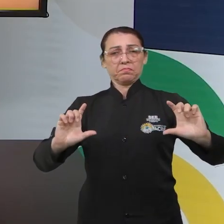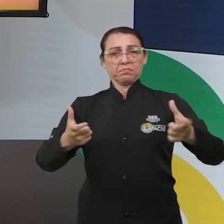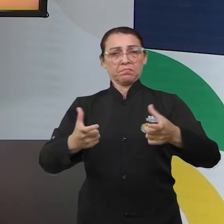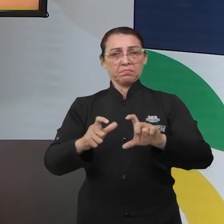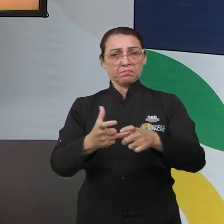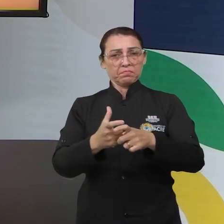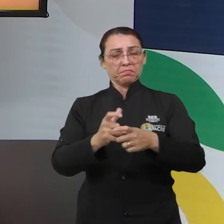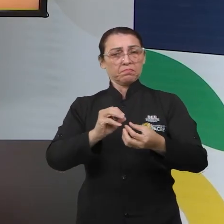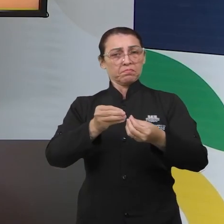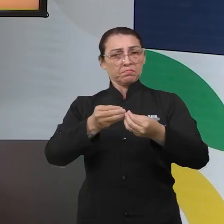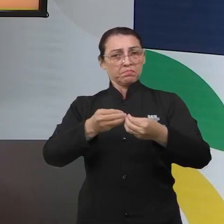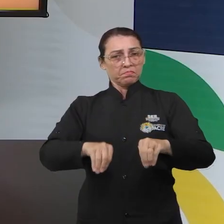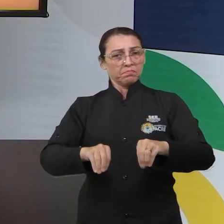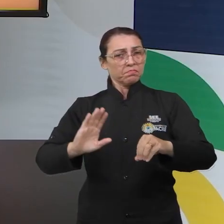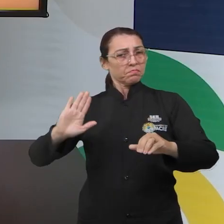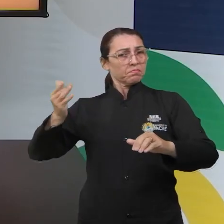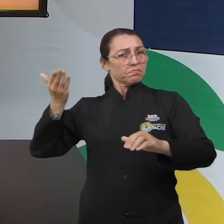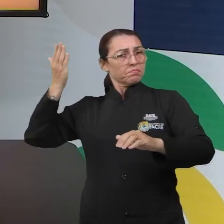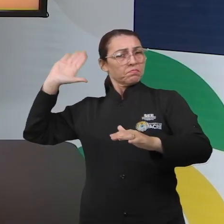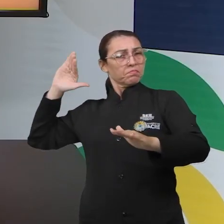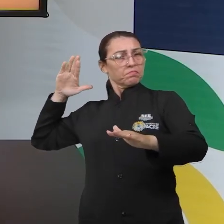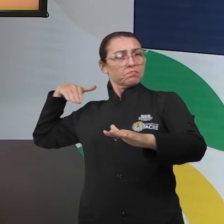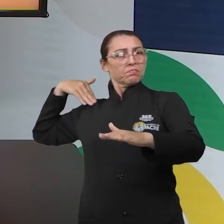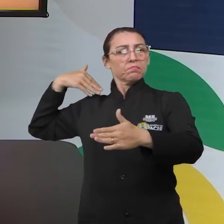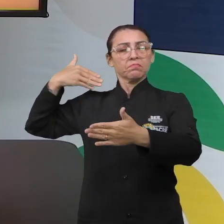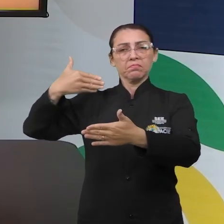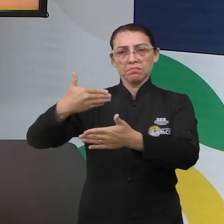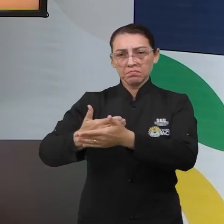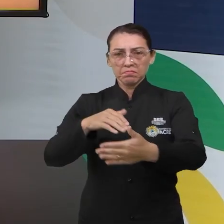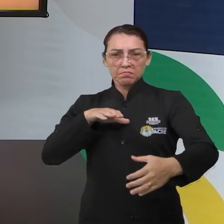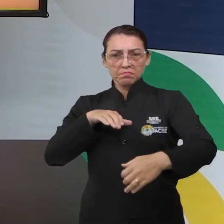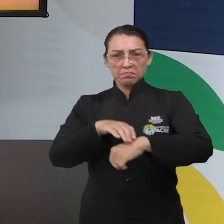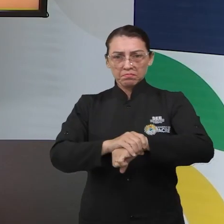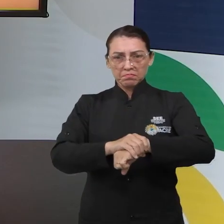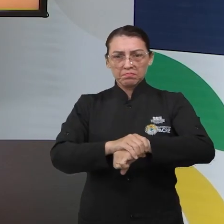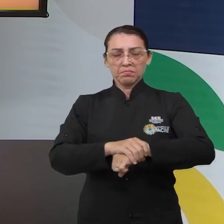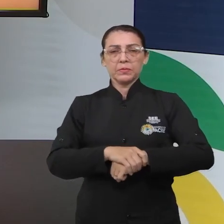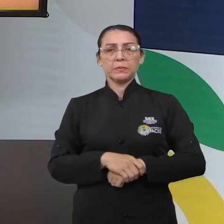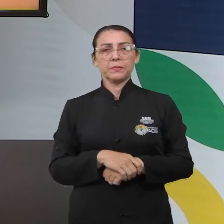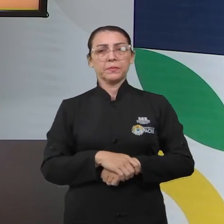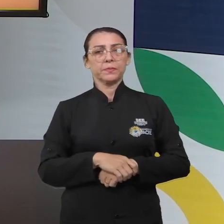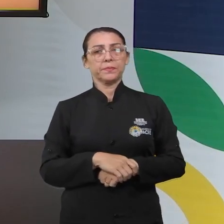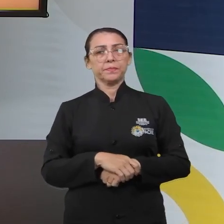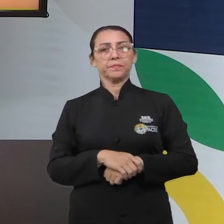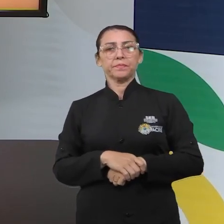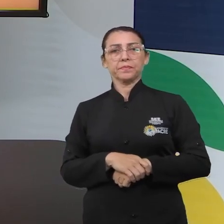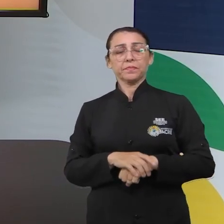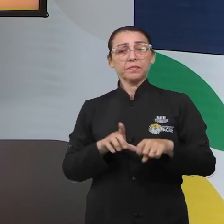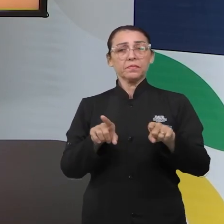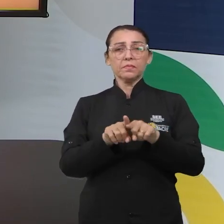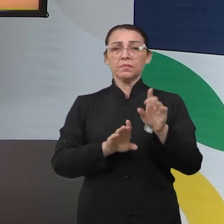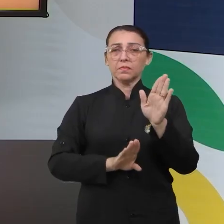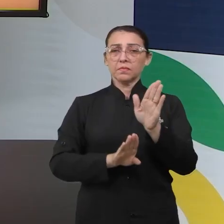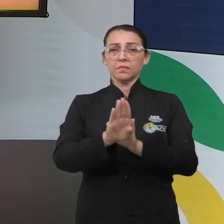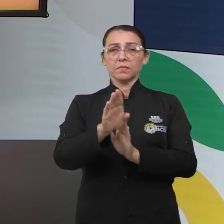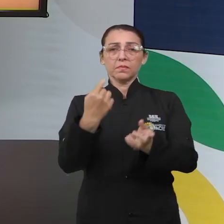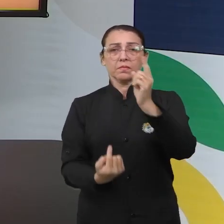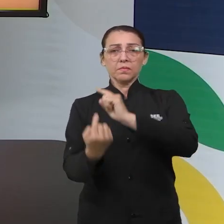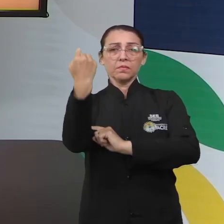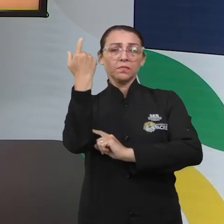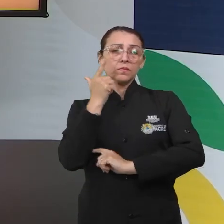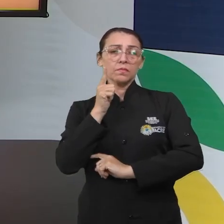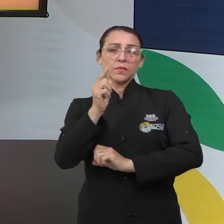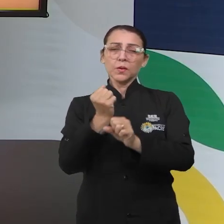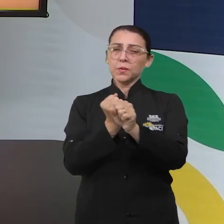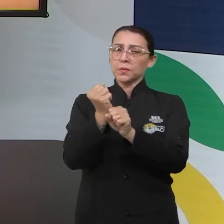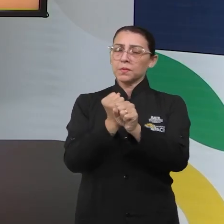foram prejudicadas desde os tempos de colonização. Apesar dos avanços conquistados ao longo dos